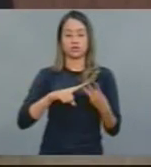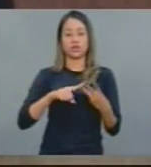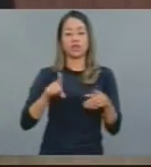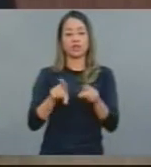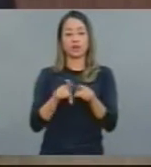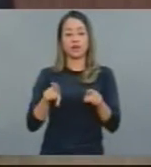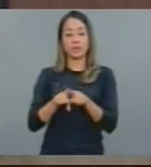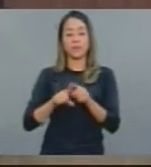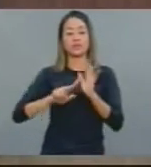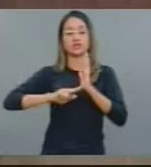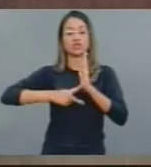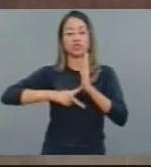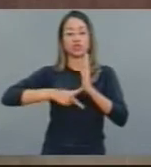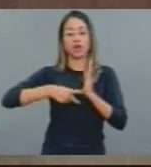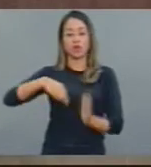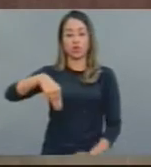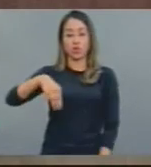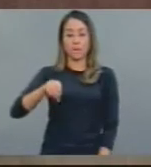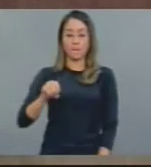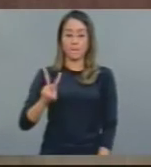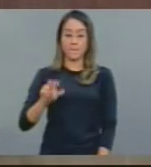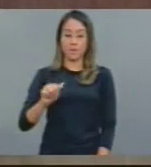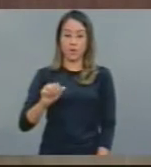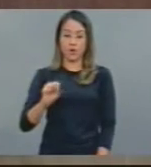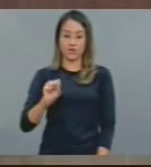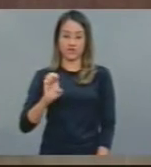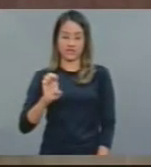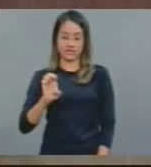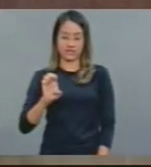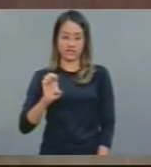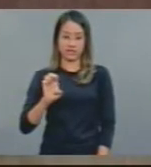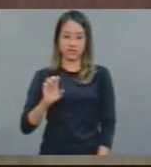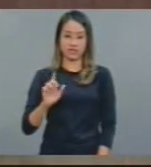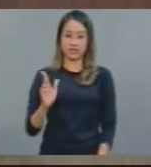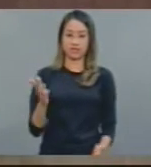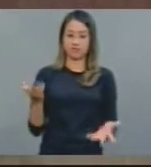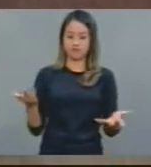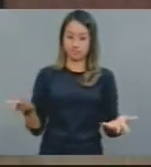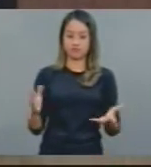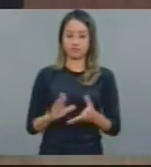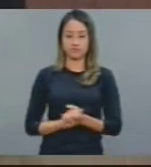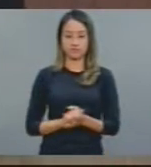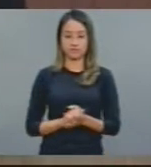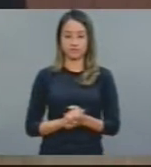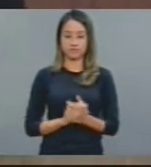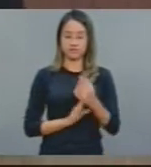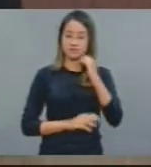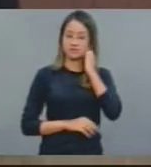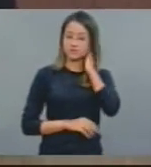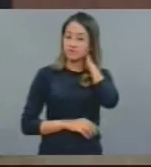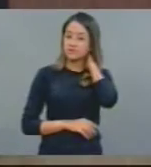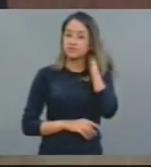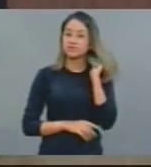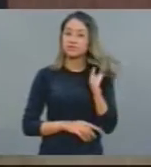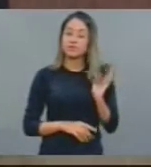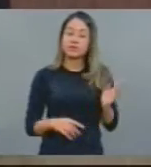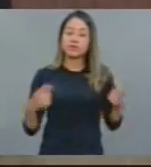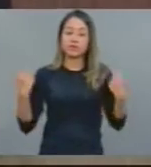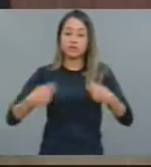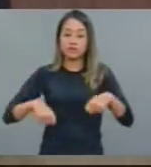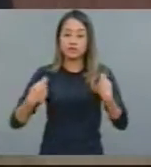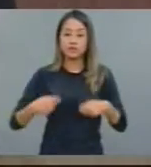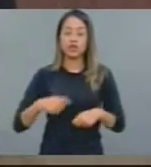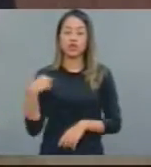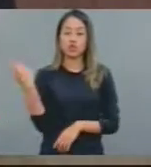dos Servidores Públicos Estaduais, onde ele alertava sobre tudo isso, né? Da necessidade de alertarmos